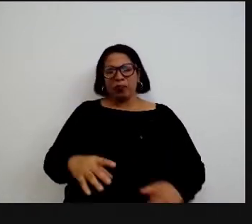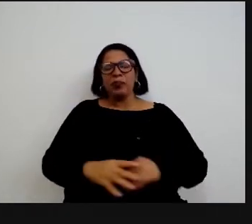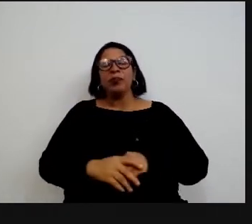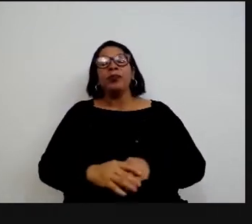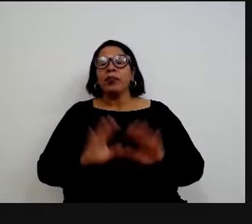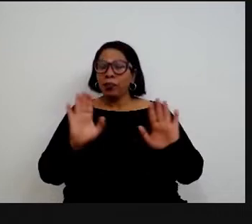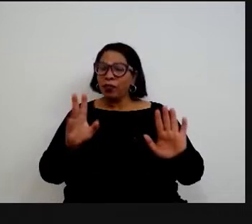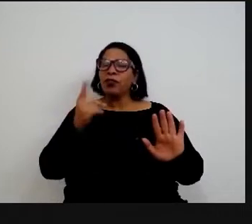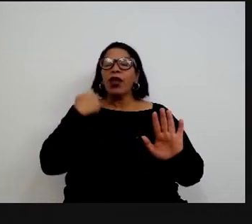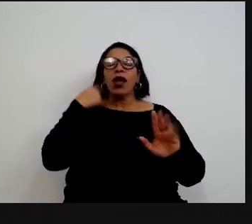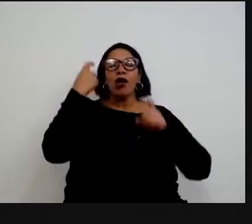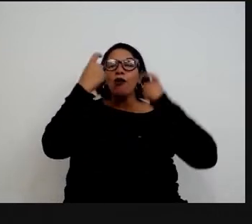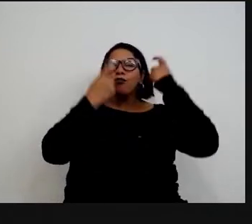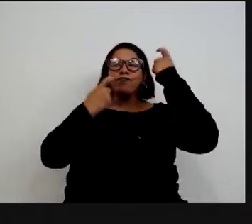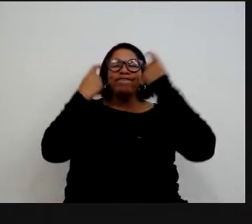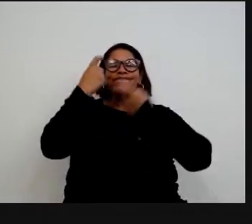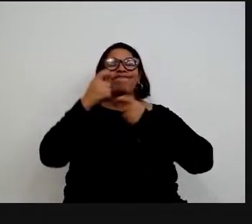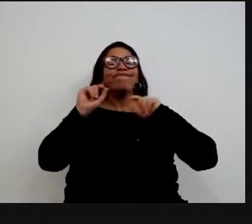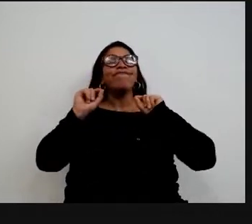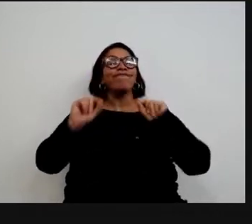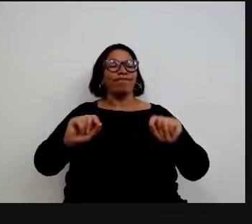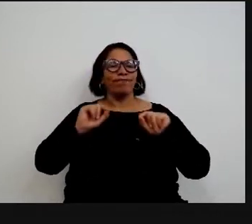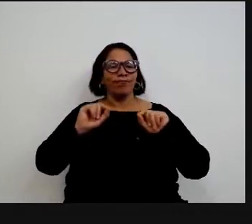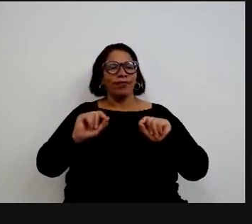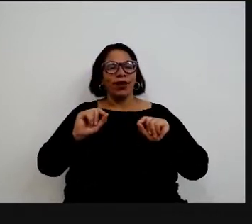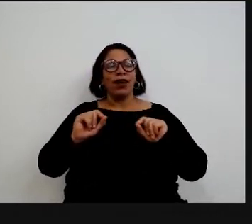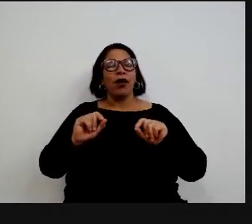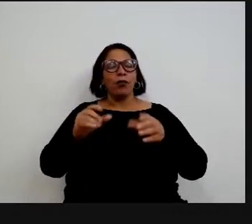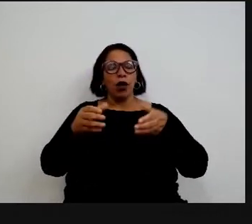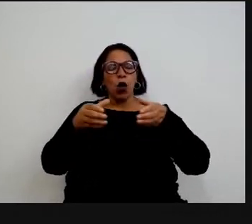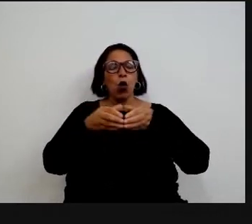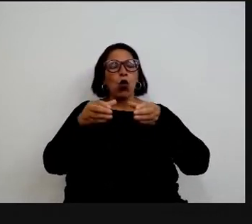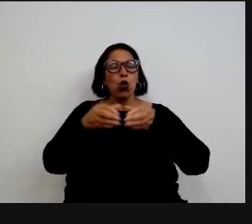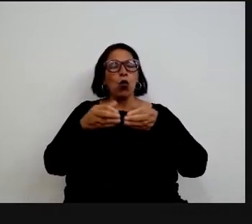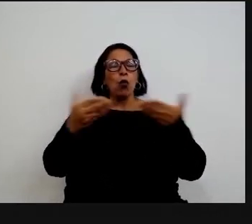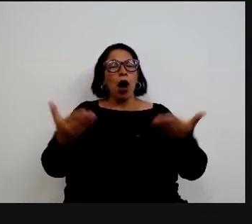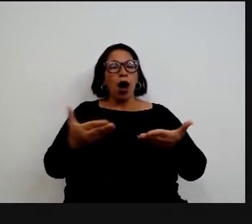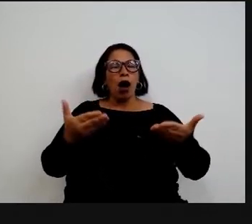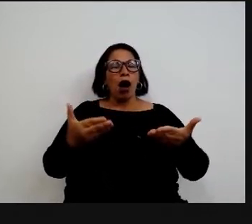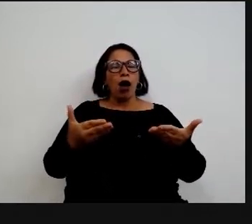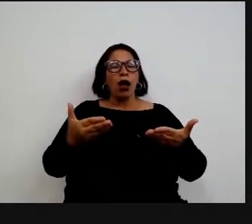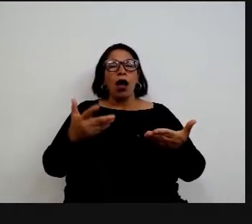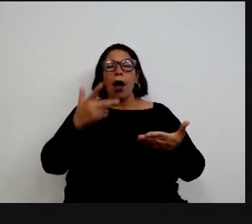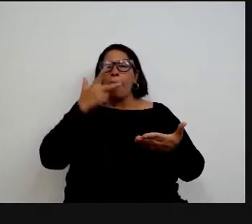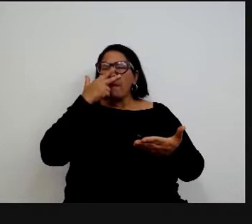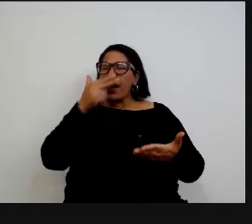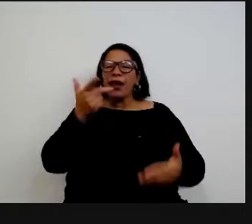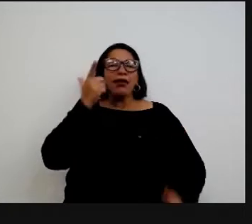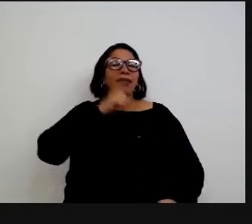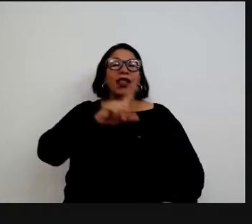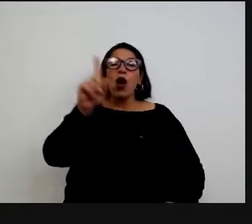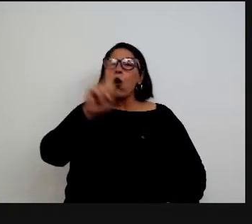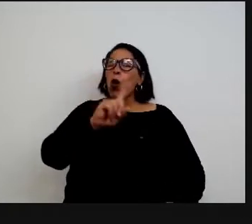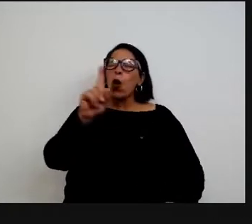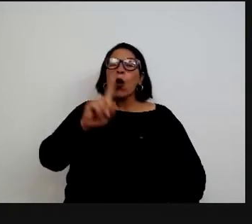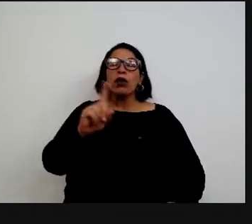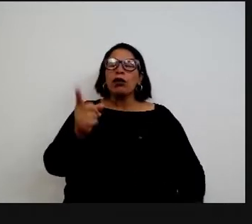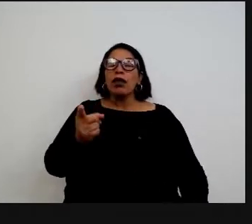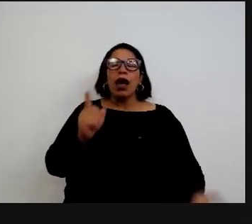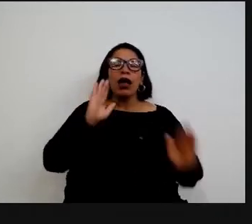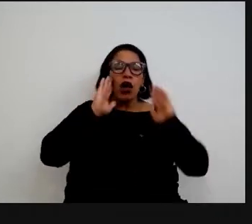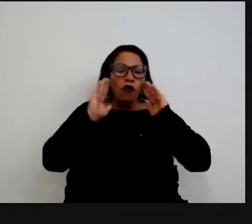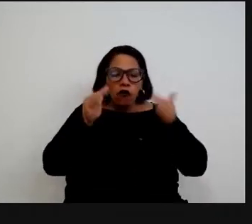Porque me preocupa assim, essa geração que parece que não consegue se